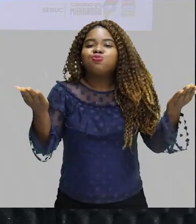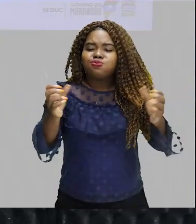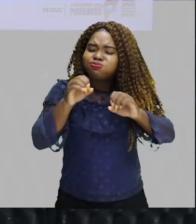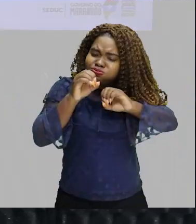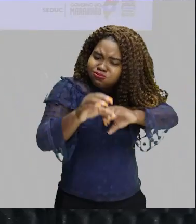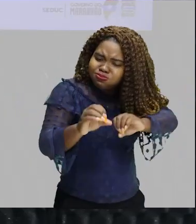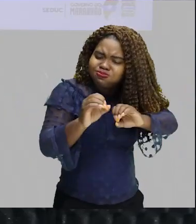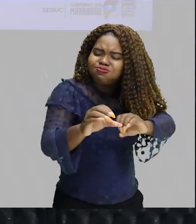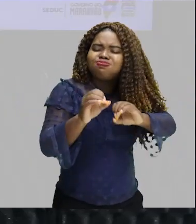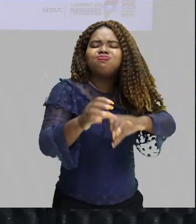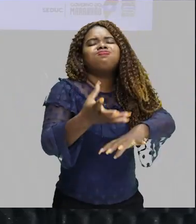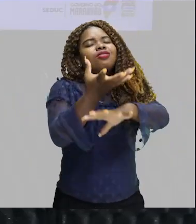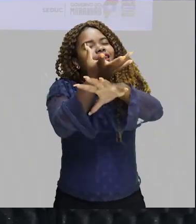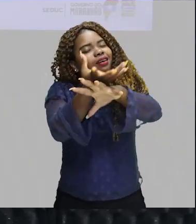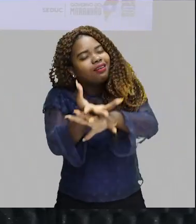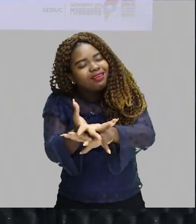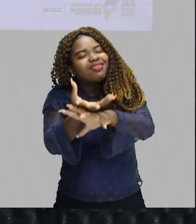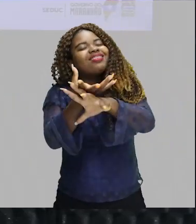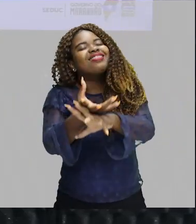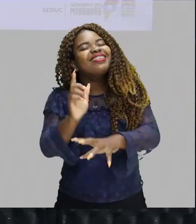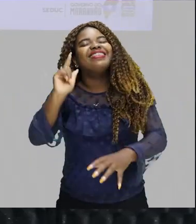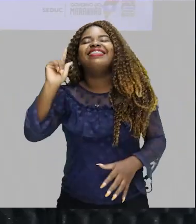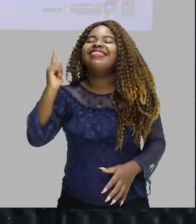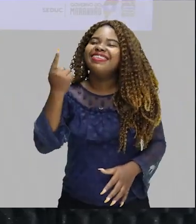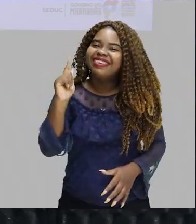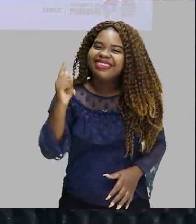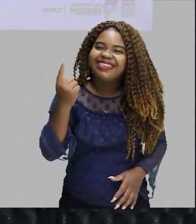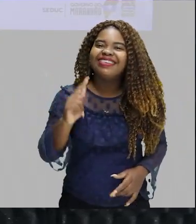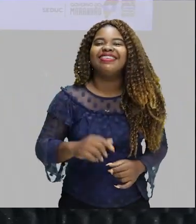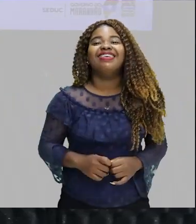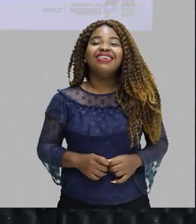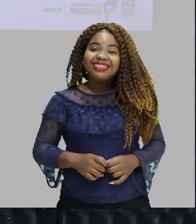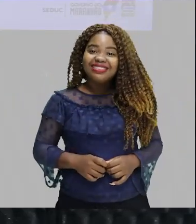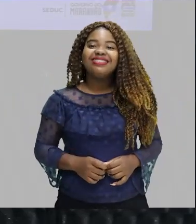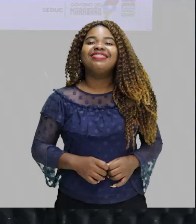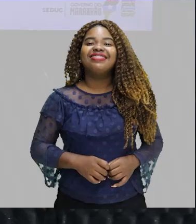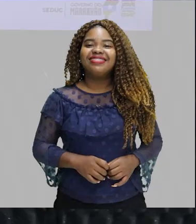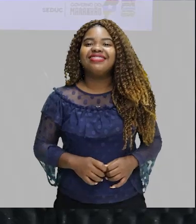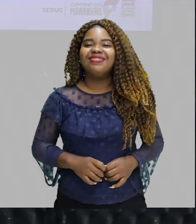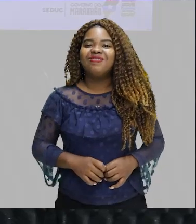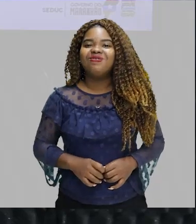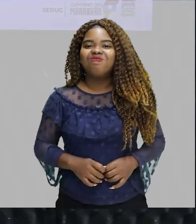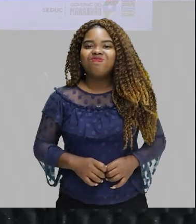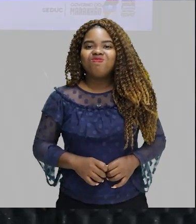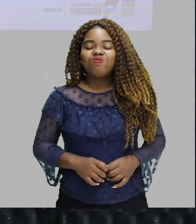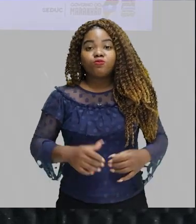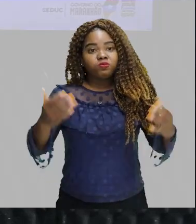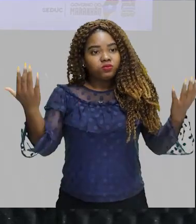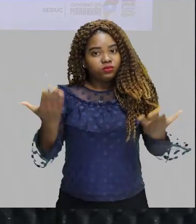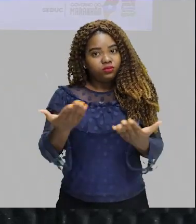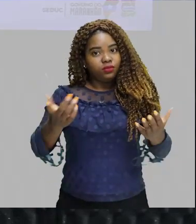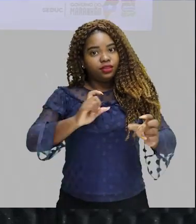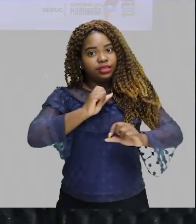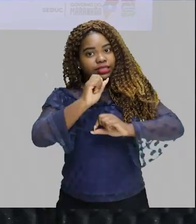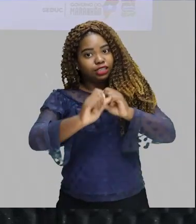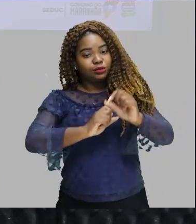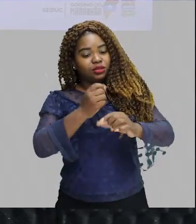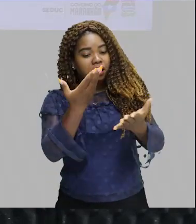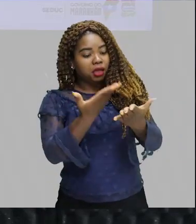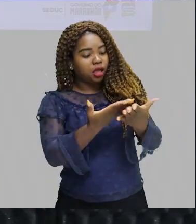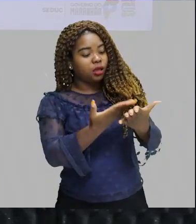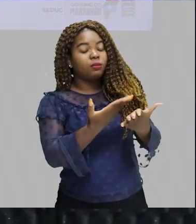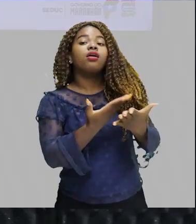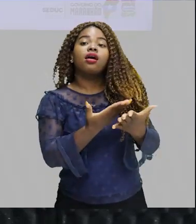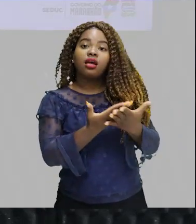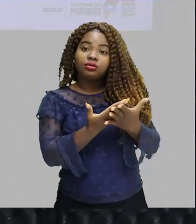belo conhecimento que é a nossa geografia. E galerinha, olha, hoje nós temos uma aula